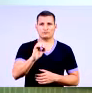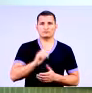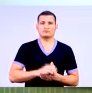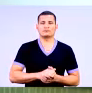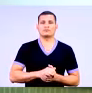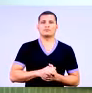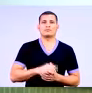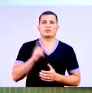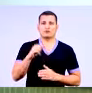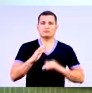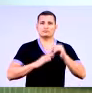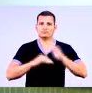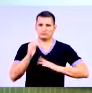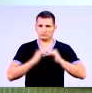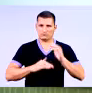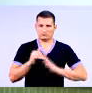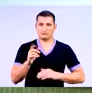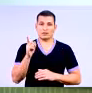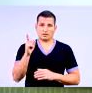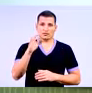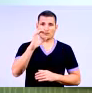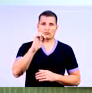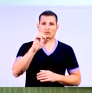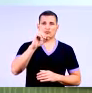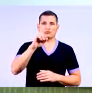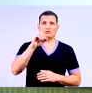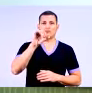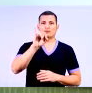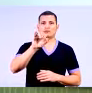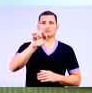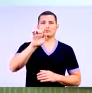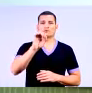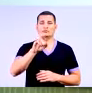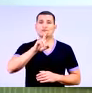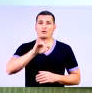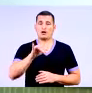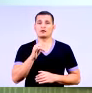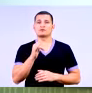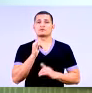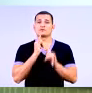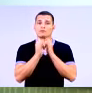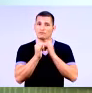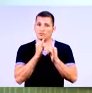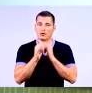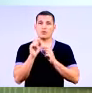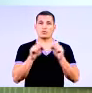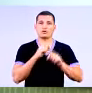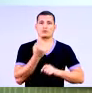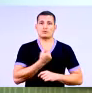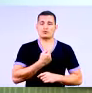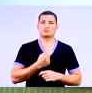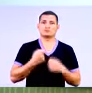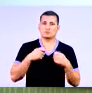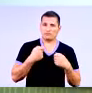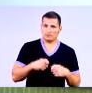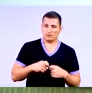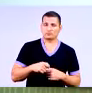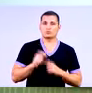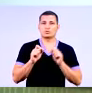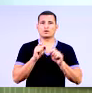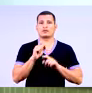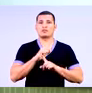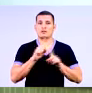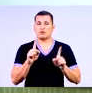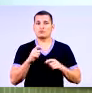esse código que vai nos informar o que nós devemos e o que nós não devemos fazer em termos de